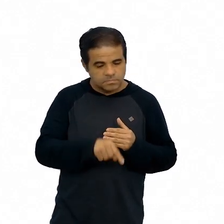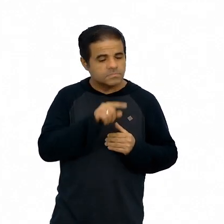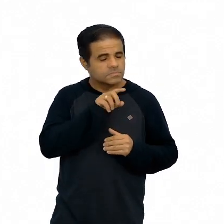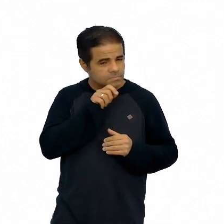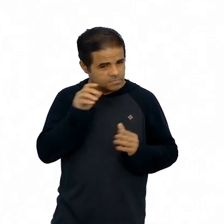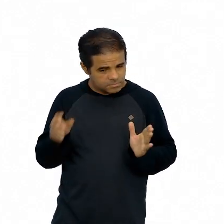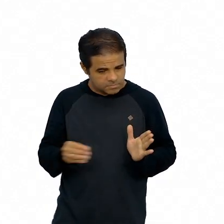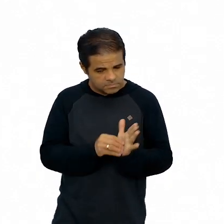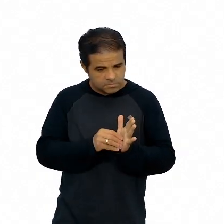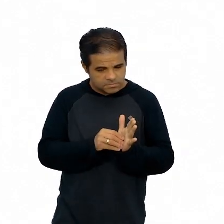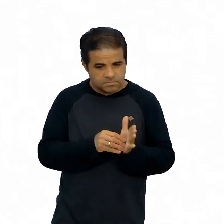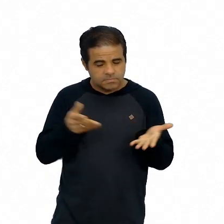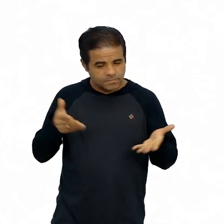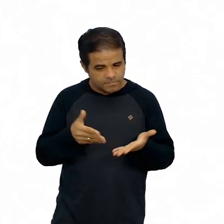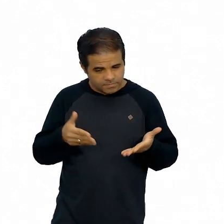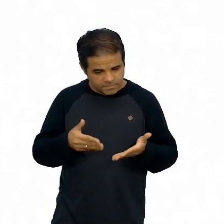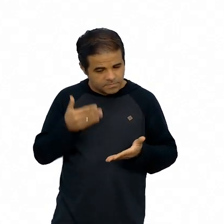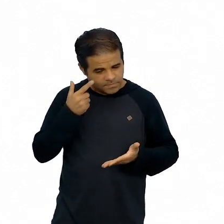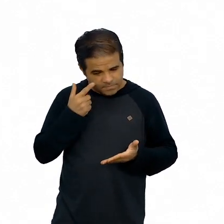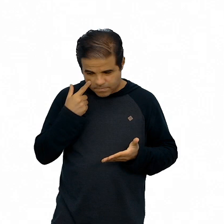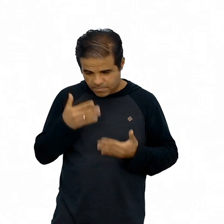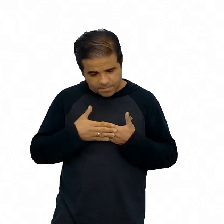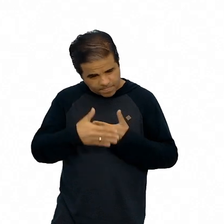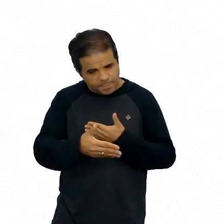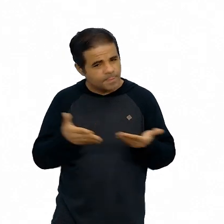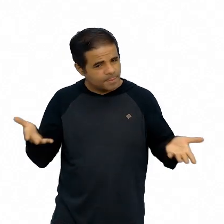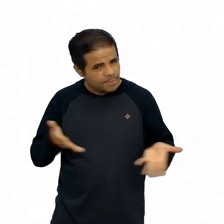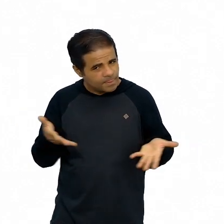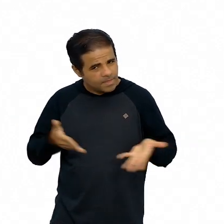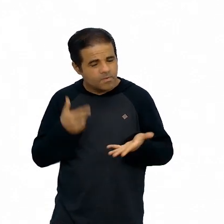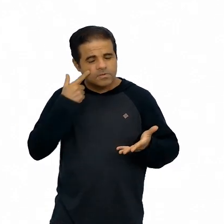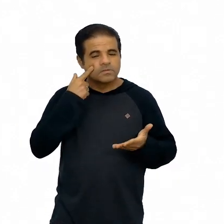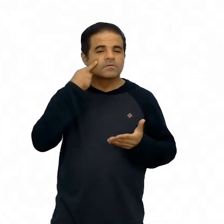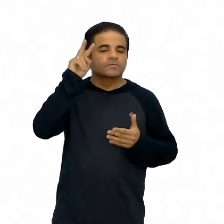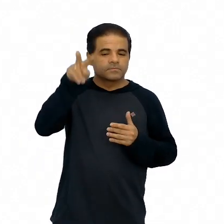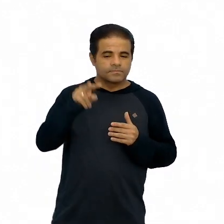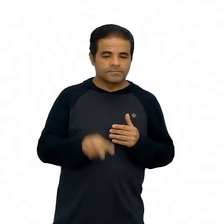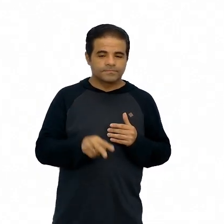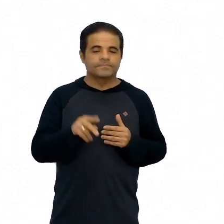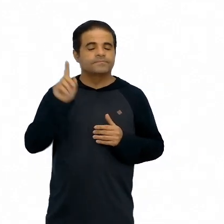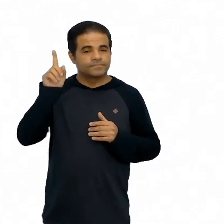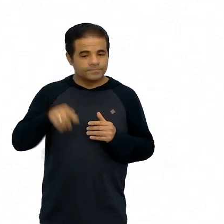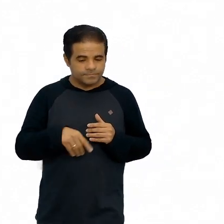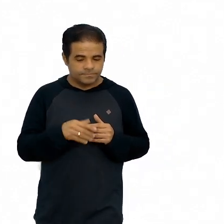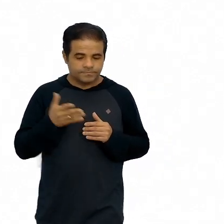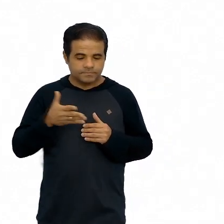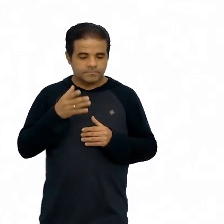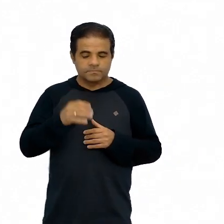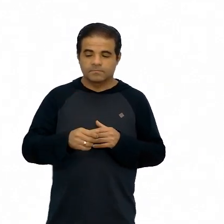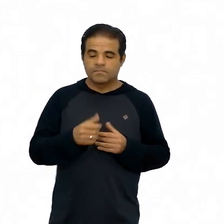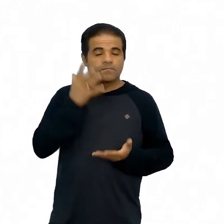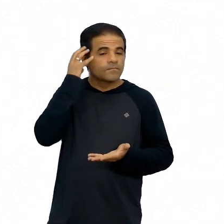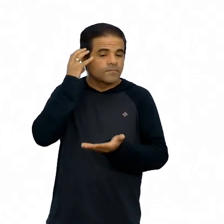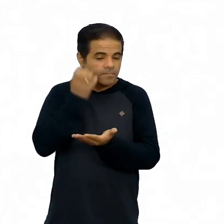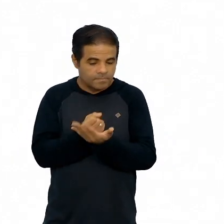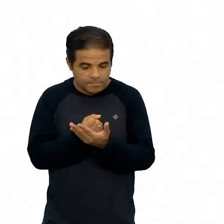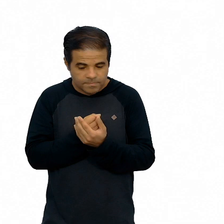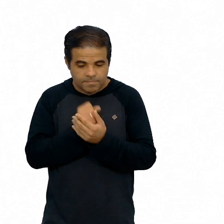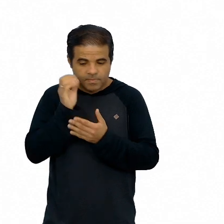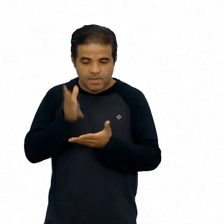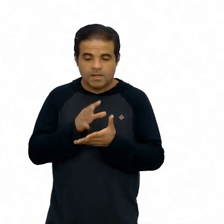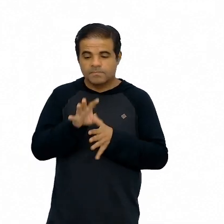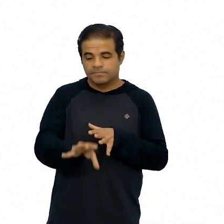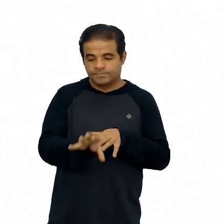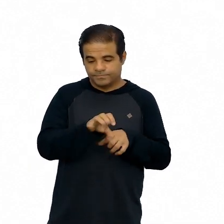vocês estão agora vendo hoje. Então, ela é aquela gravação que já não é